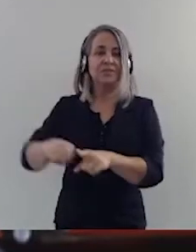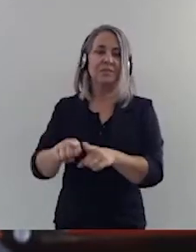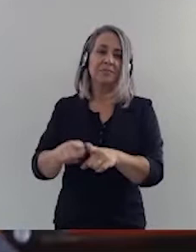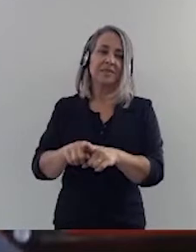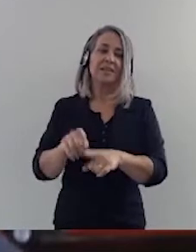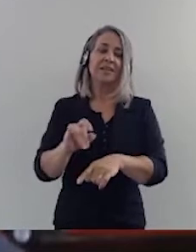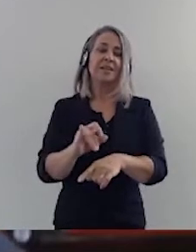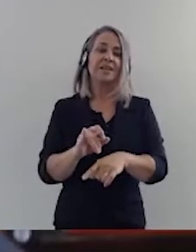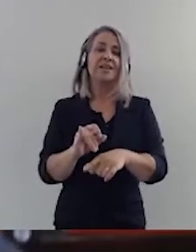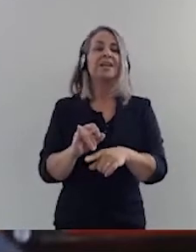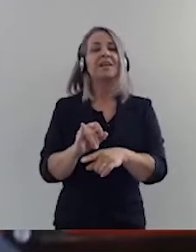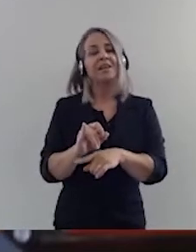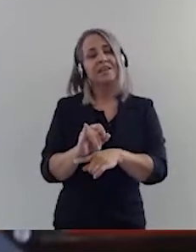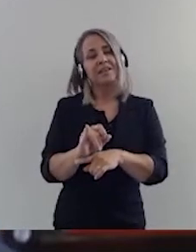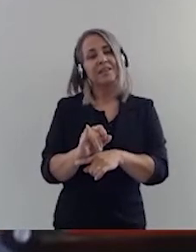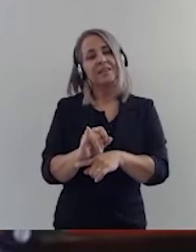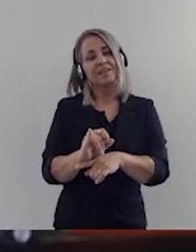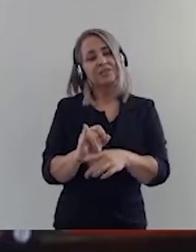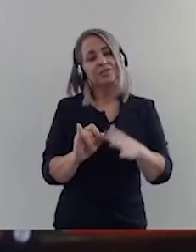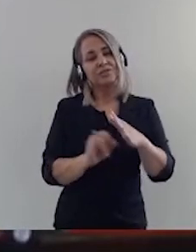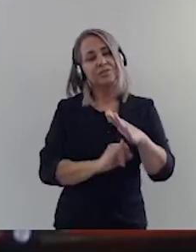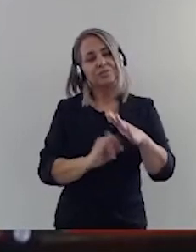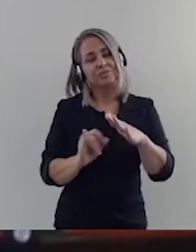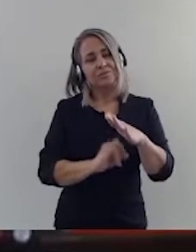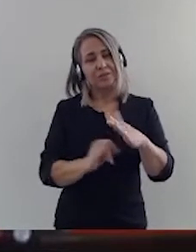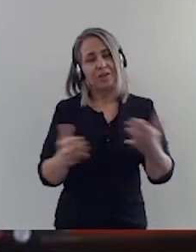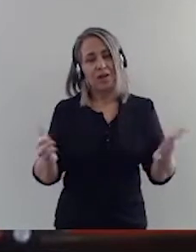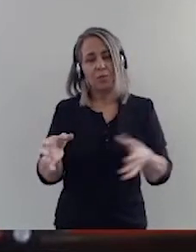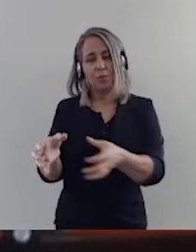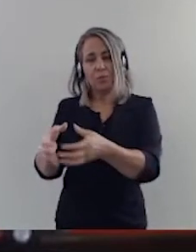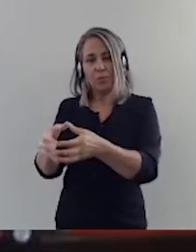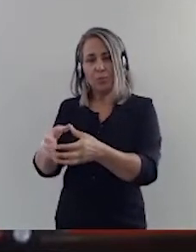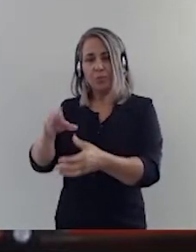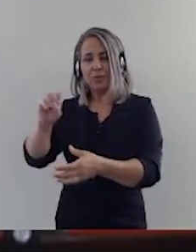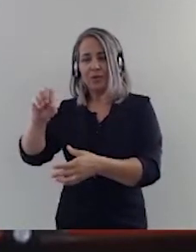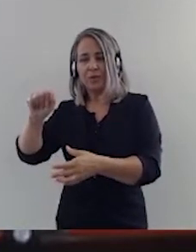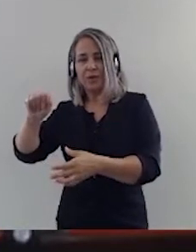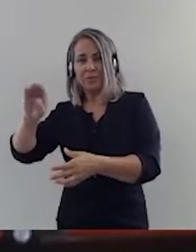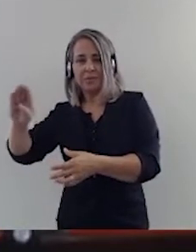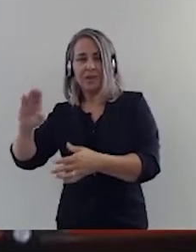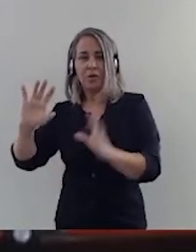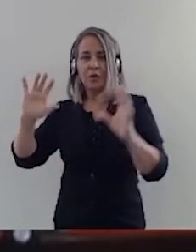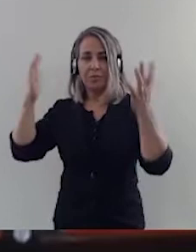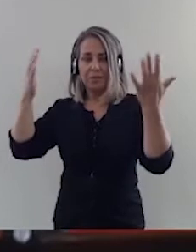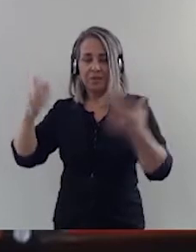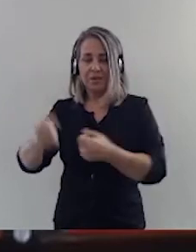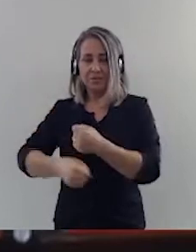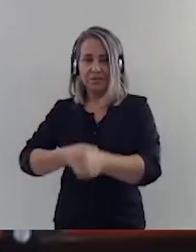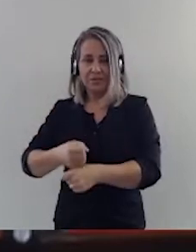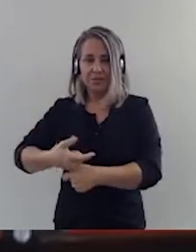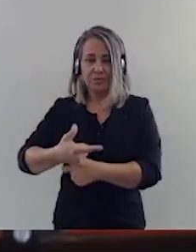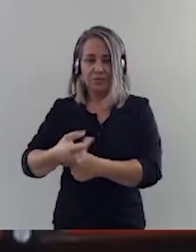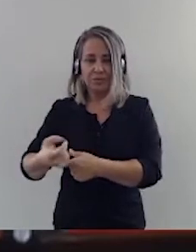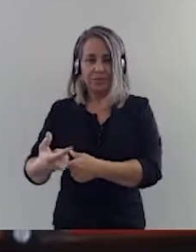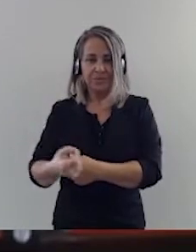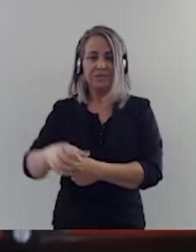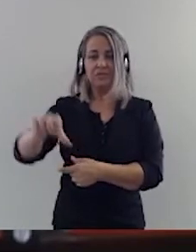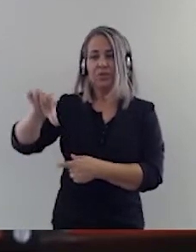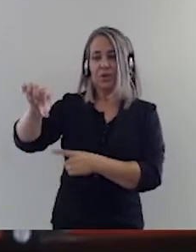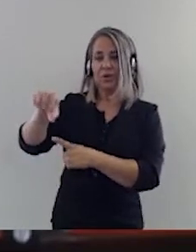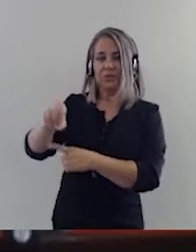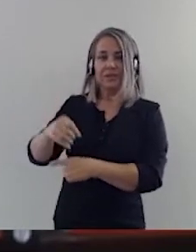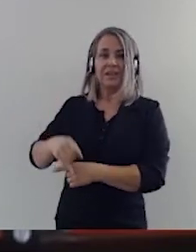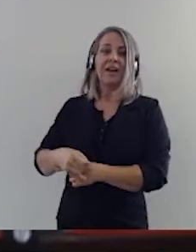Ordem comemora este ano 90 anos de existência. E a sua existência, como disse bem o